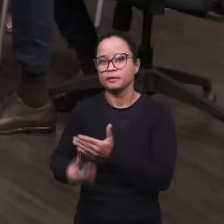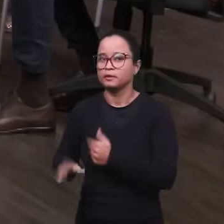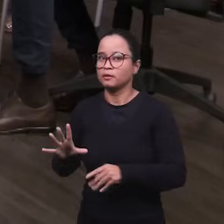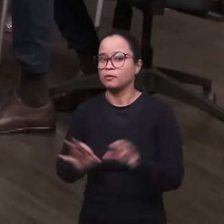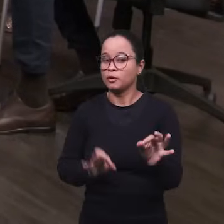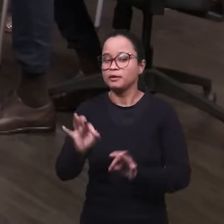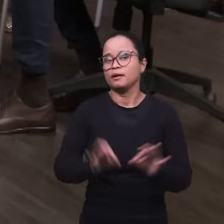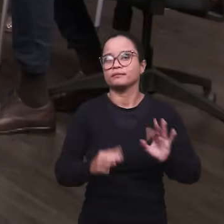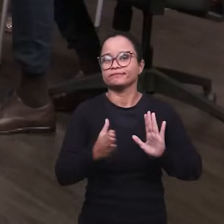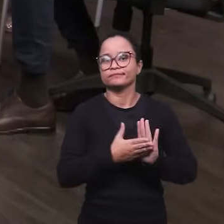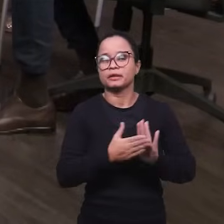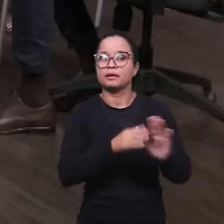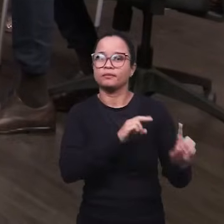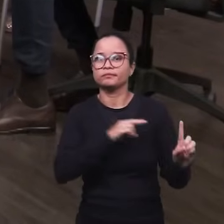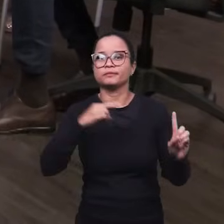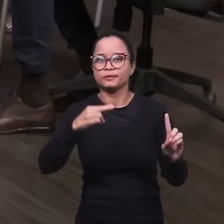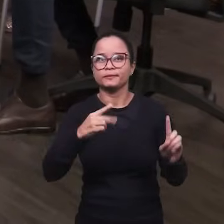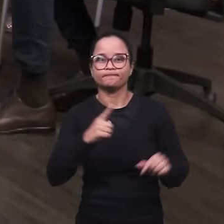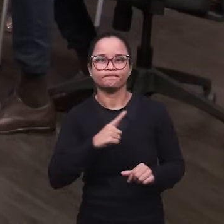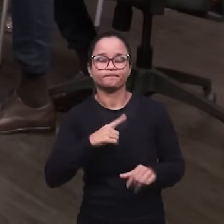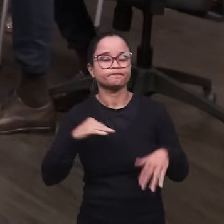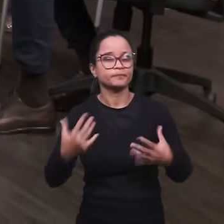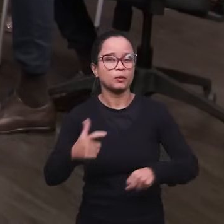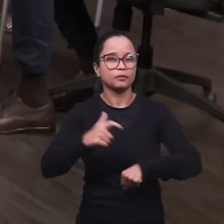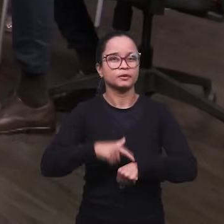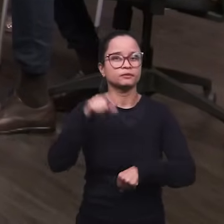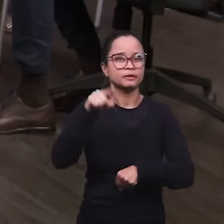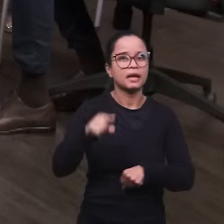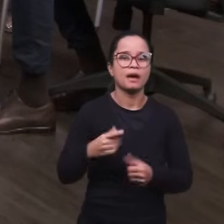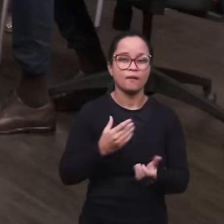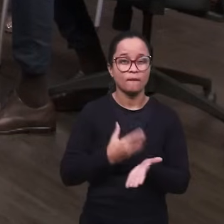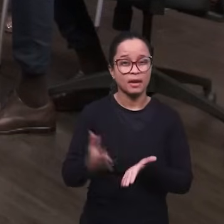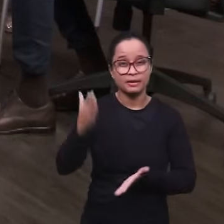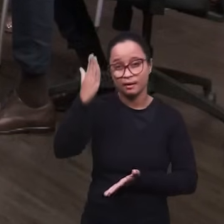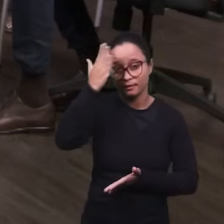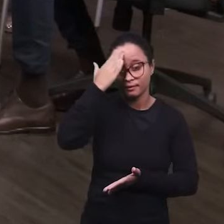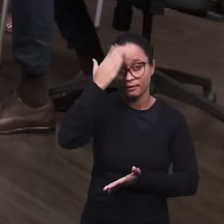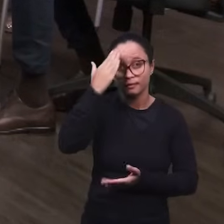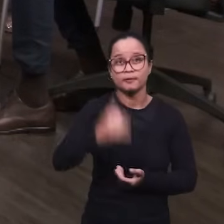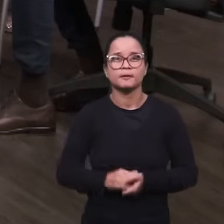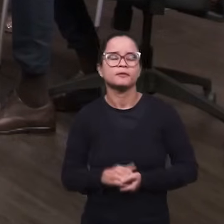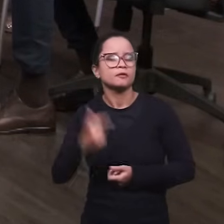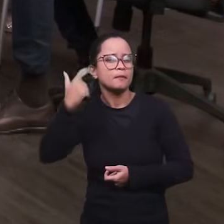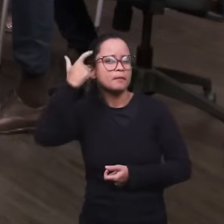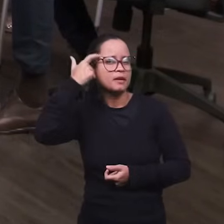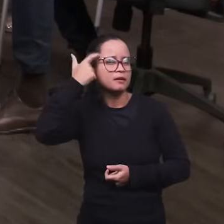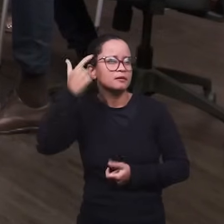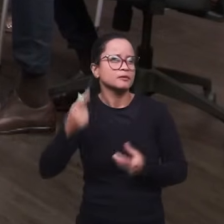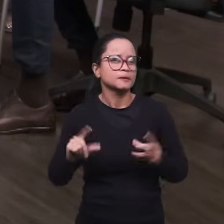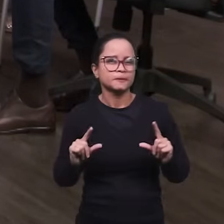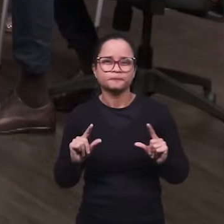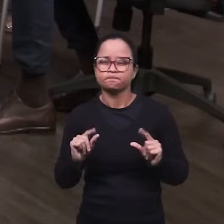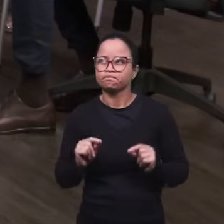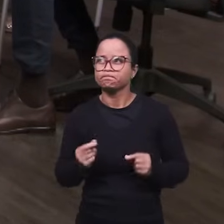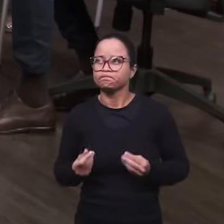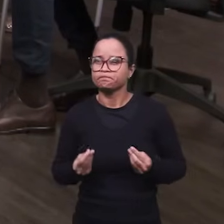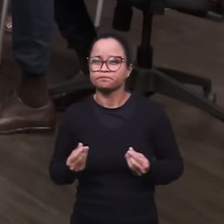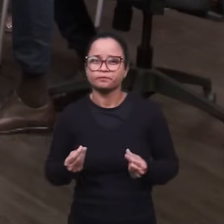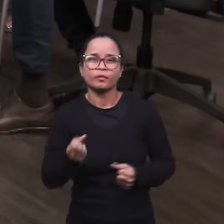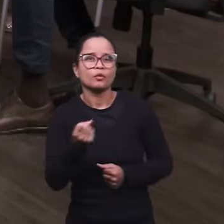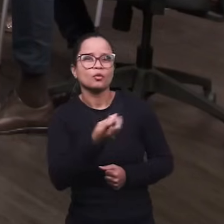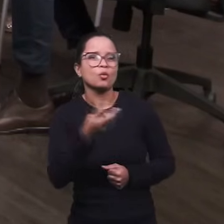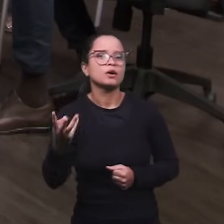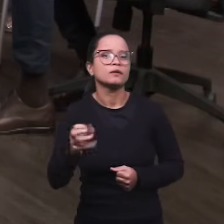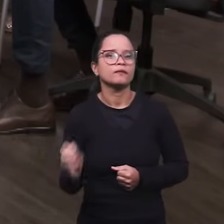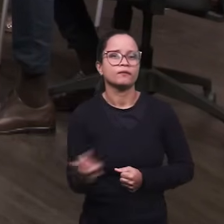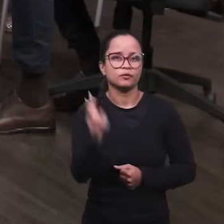vai. Então, essa é uma perspectiva. Então, quando você passa a entender a vida assim, e você pensa que você tem